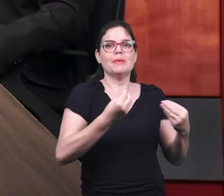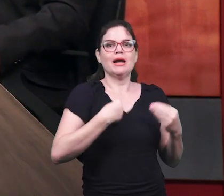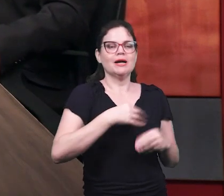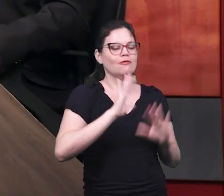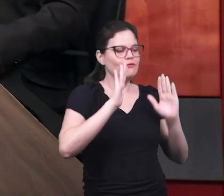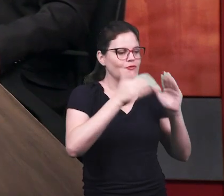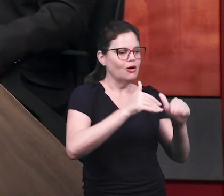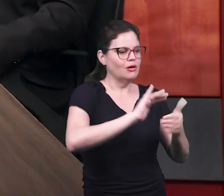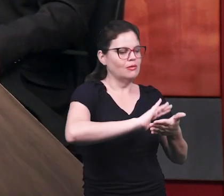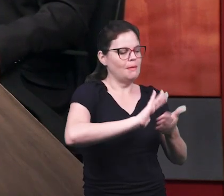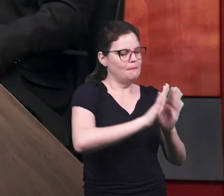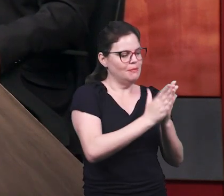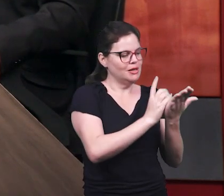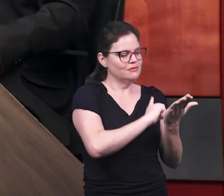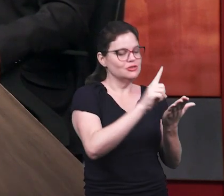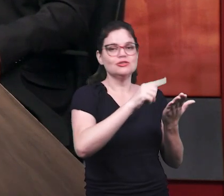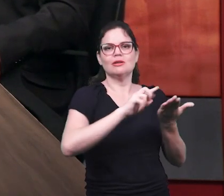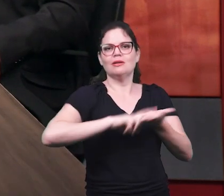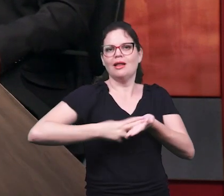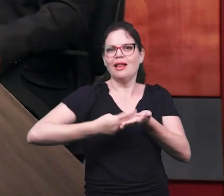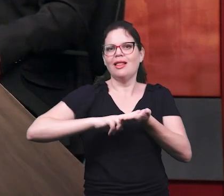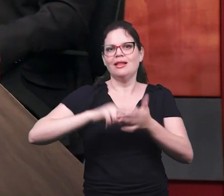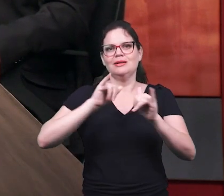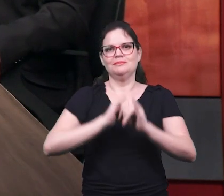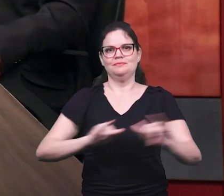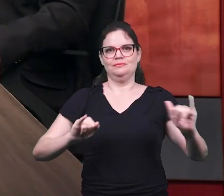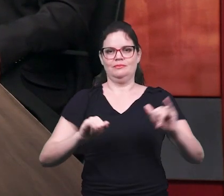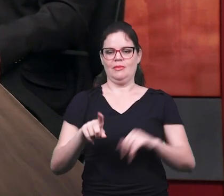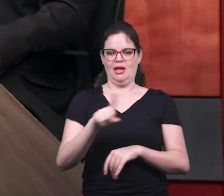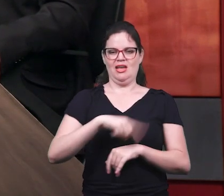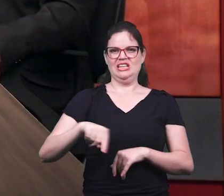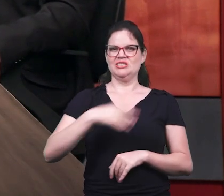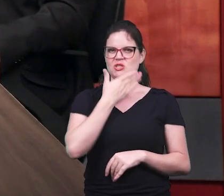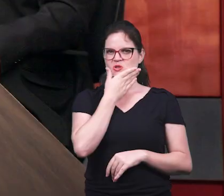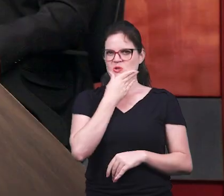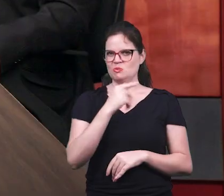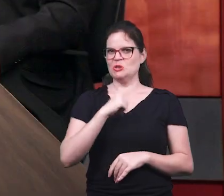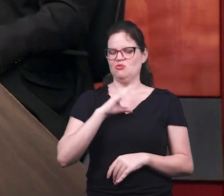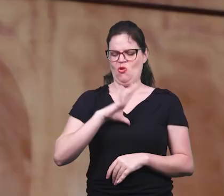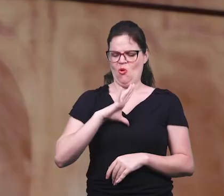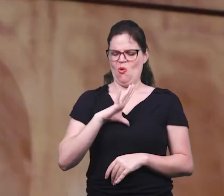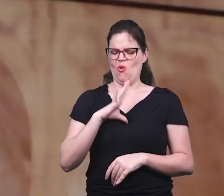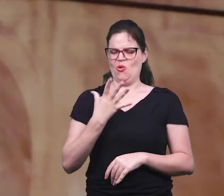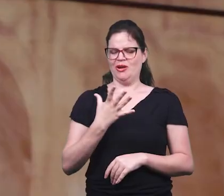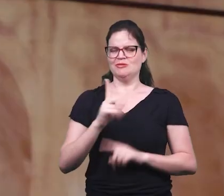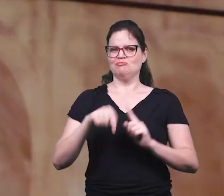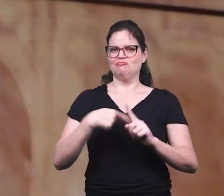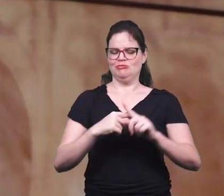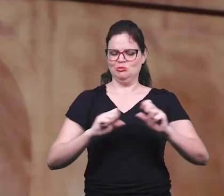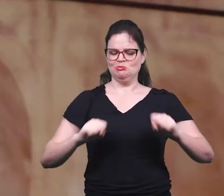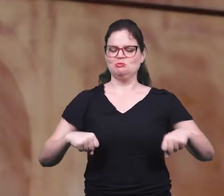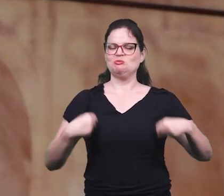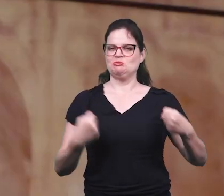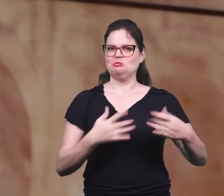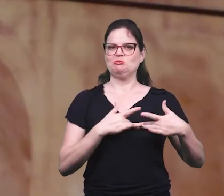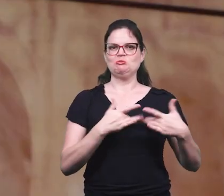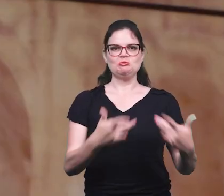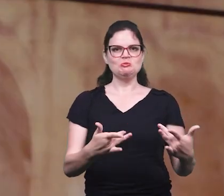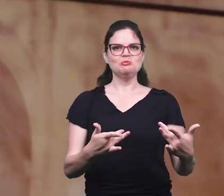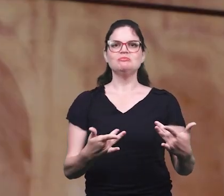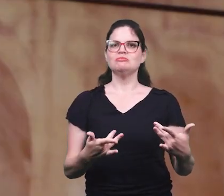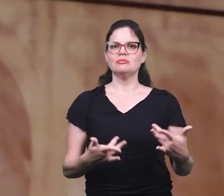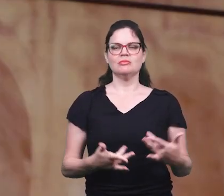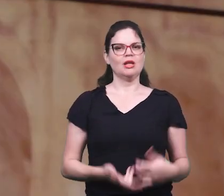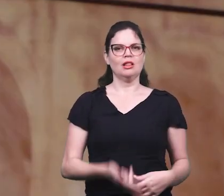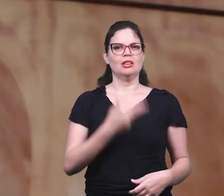o que tinha dentro, né? Eu acho que duas coisas desses homens tinha: coragem e dedicação. Eu acho que uma das coisas que não